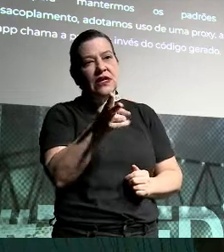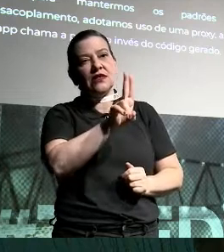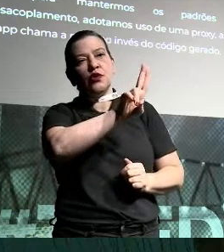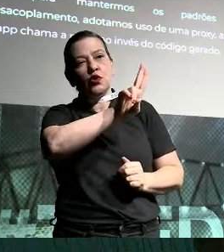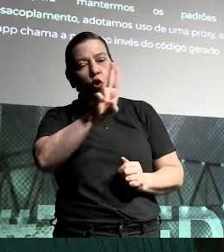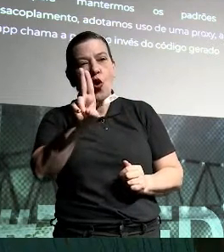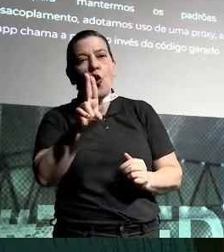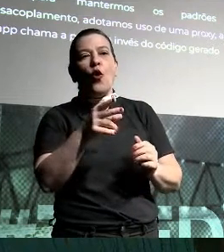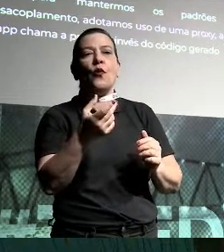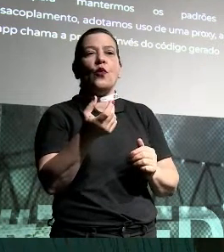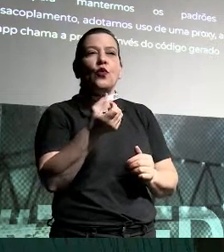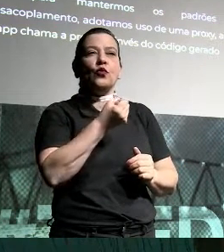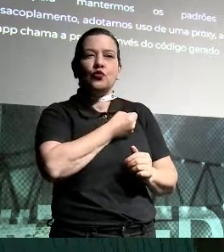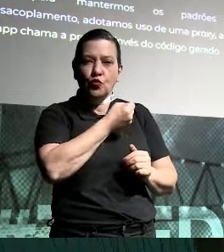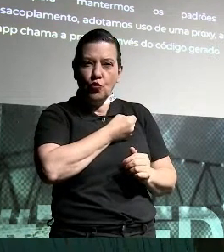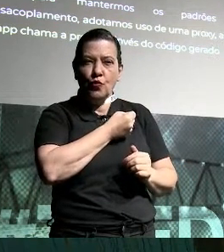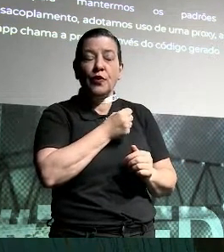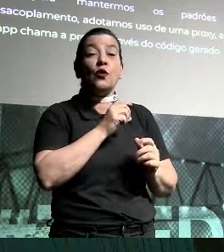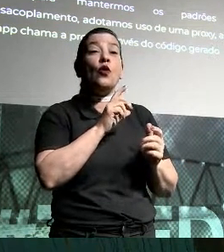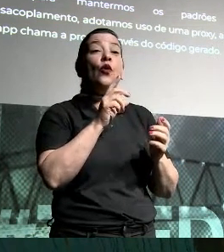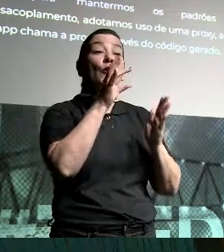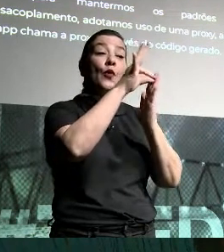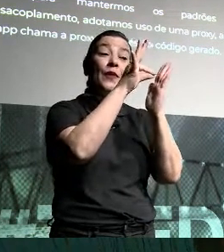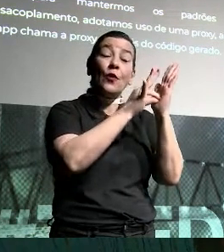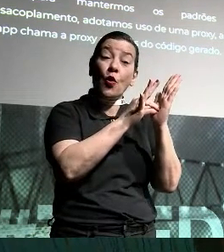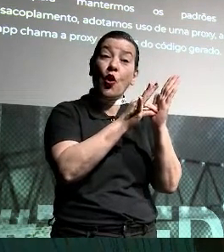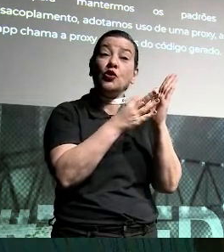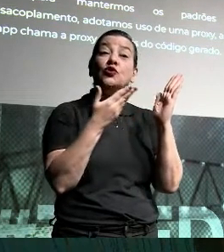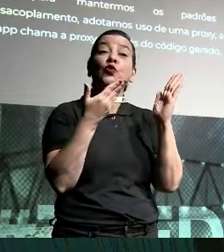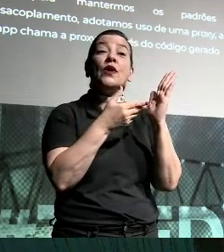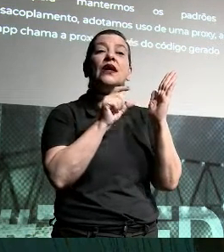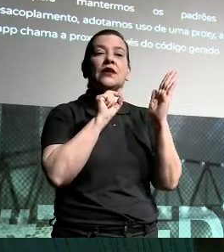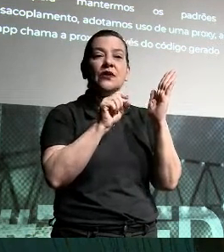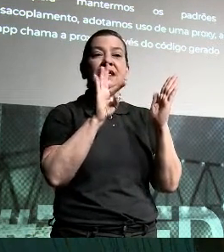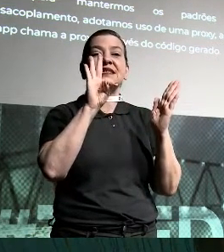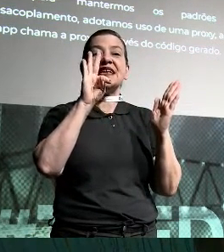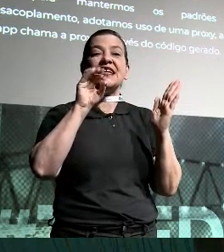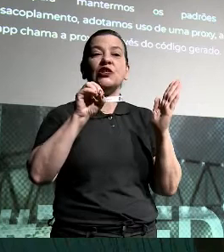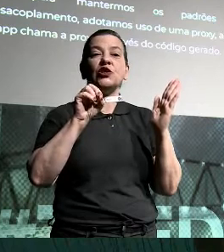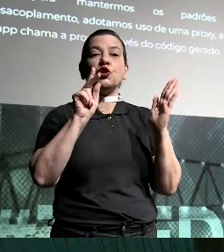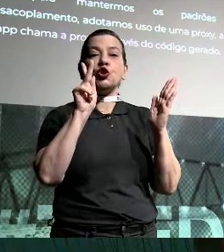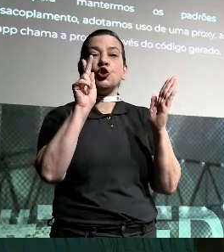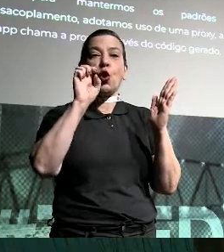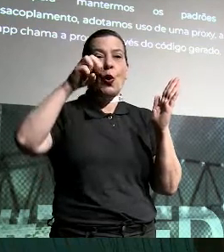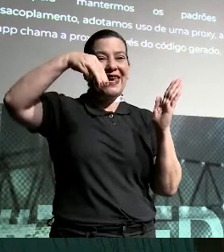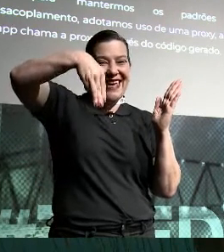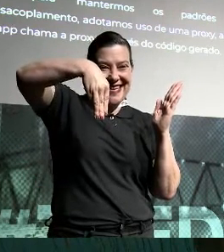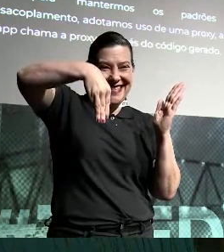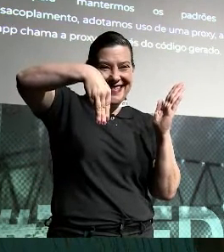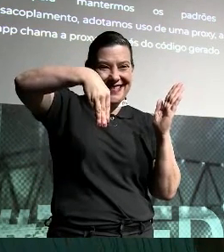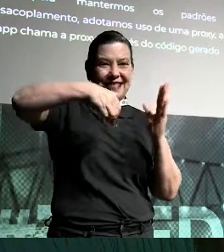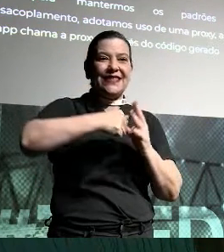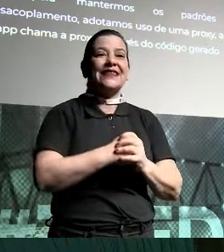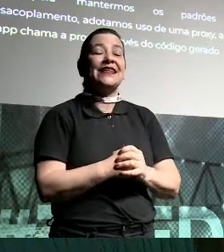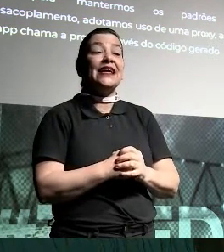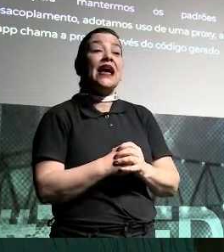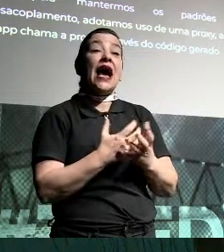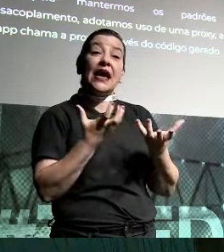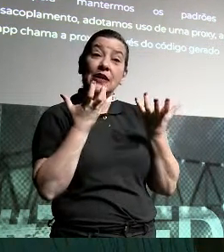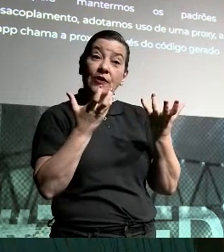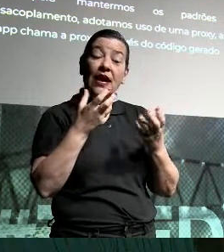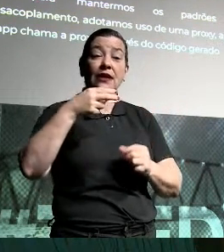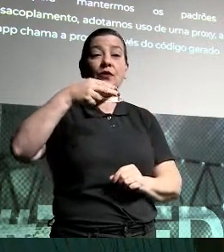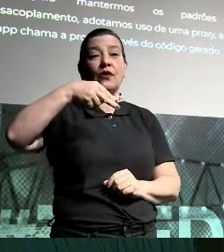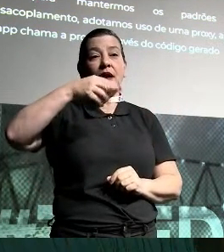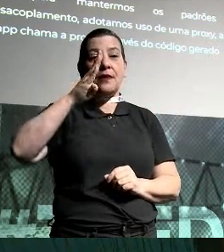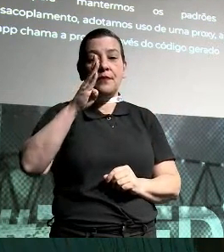symbol, para o meu código ser um token. Né? Esse padrão é o RC20. Se eu quiser criar um NFT, a gente tem outro